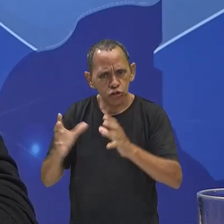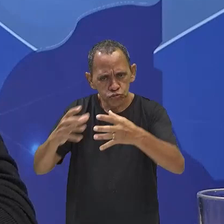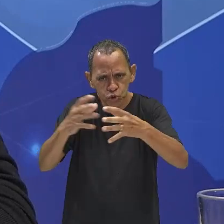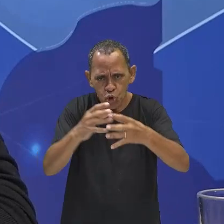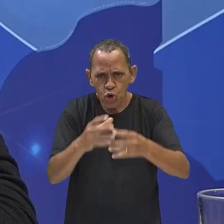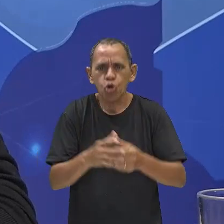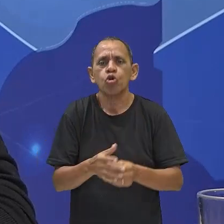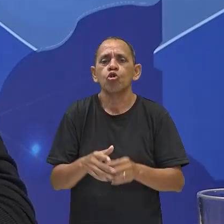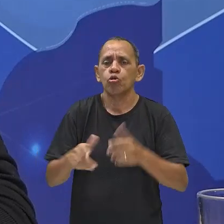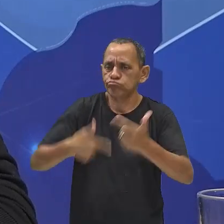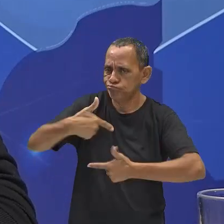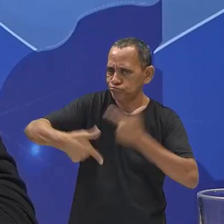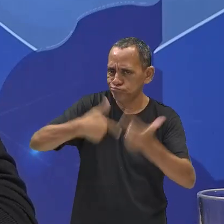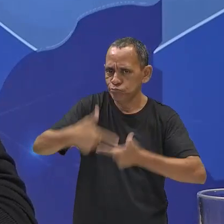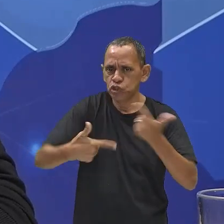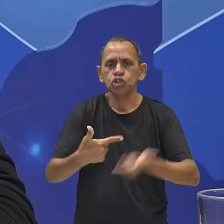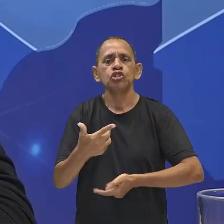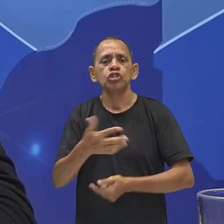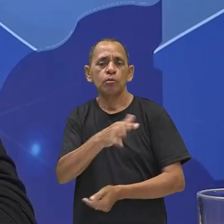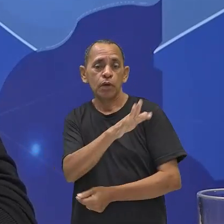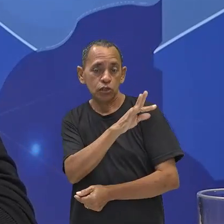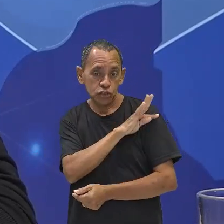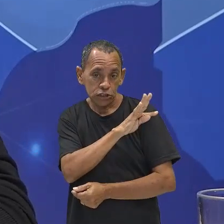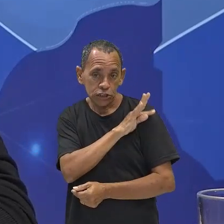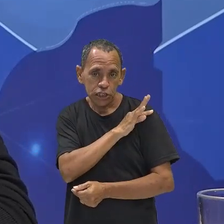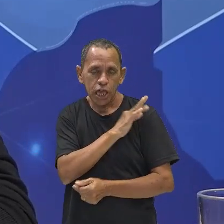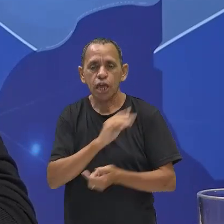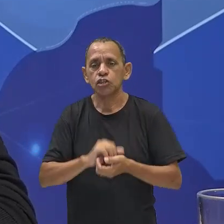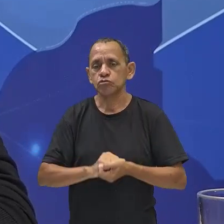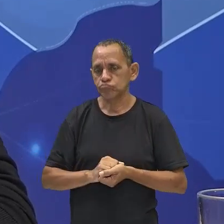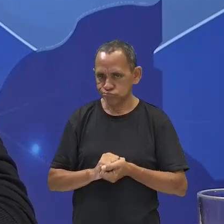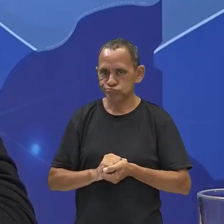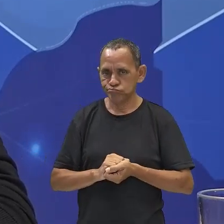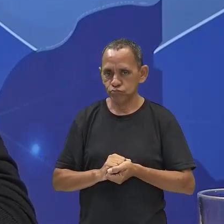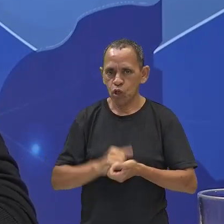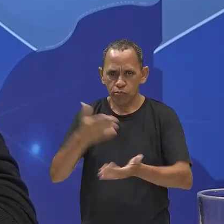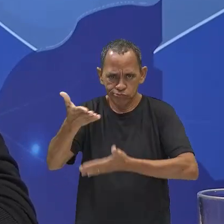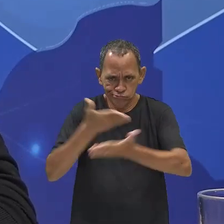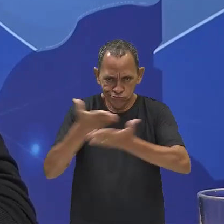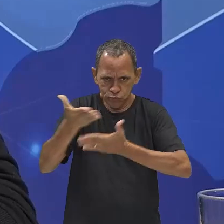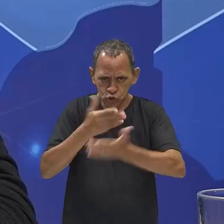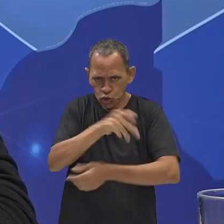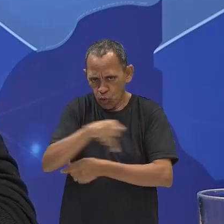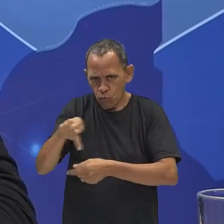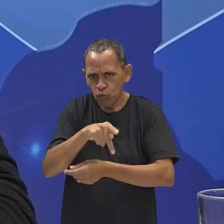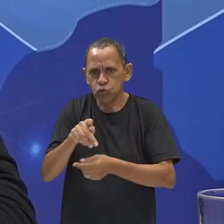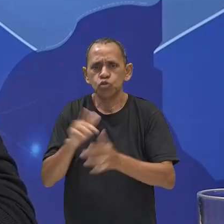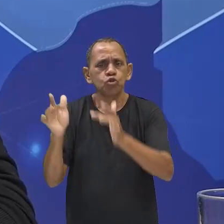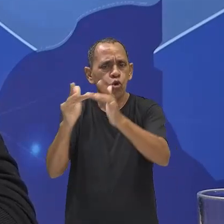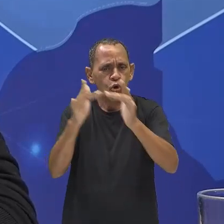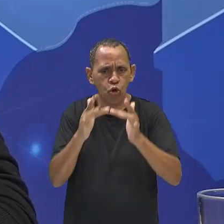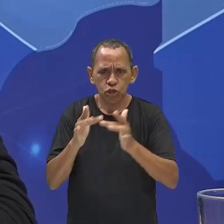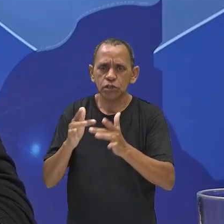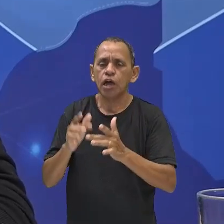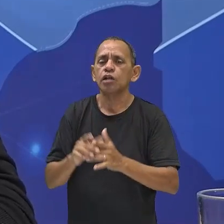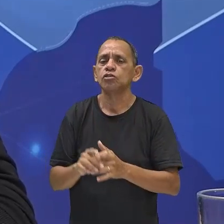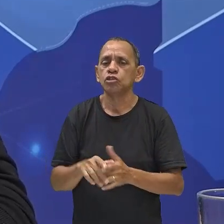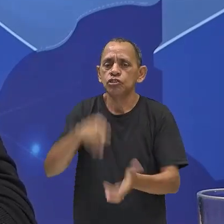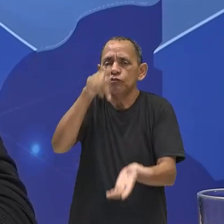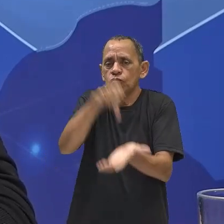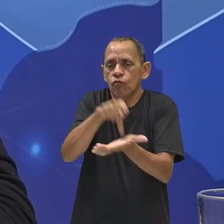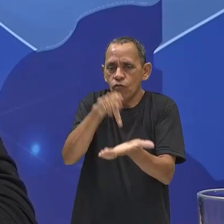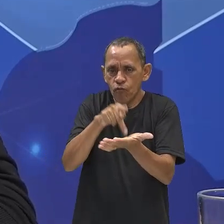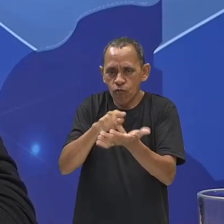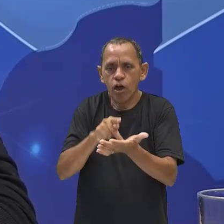professor, principalmente da colaboração do professor que entra em contato com a gente ali, tá? O professor realmente está interessado ali em restabelecer a